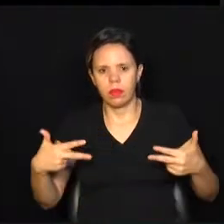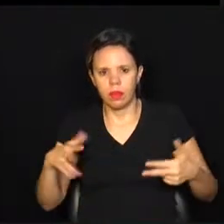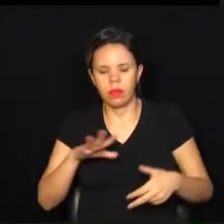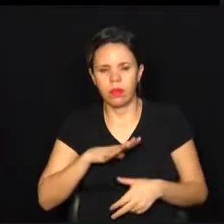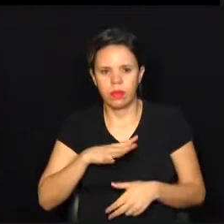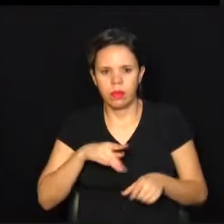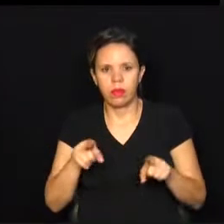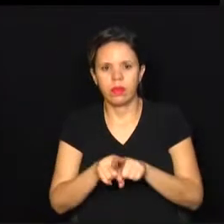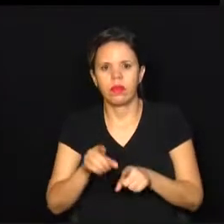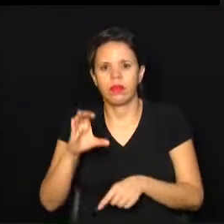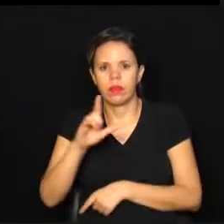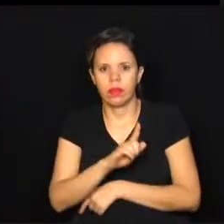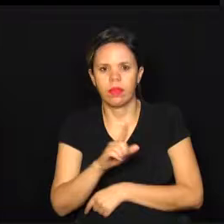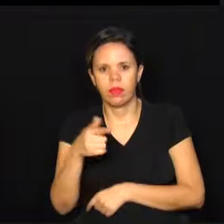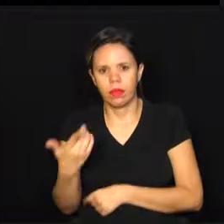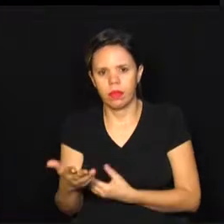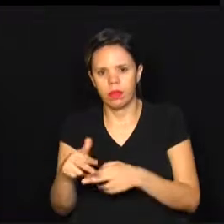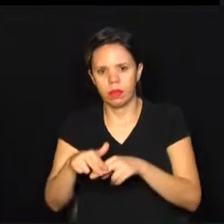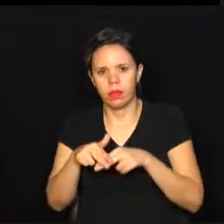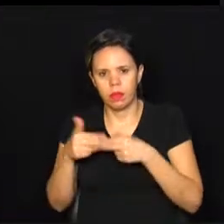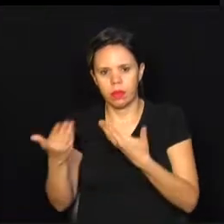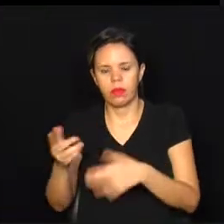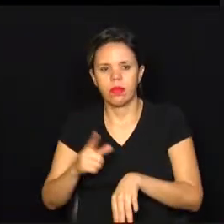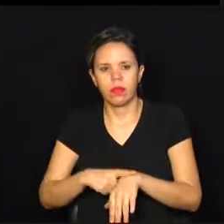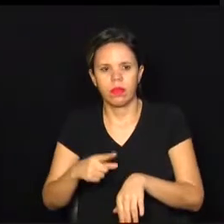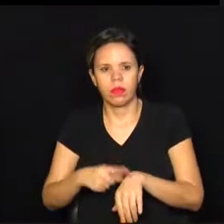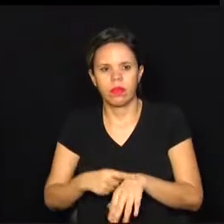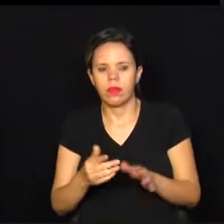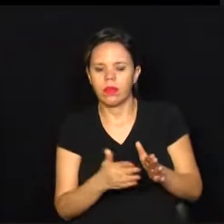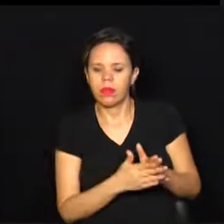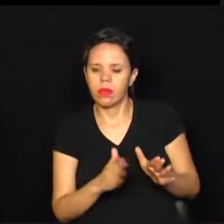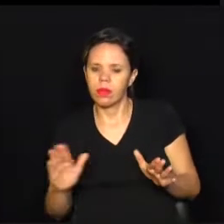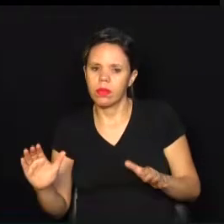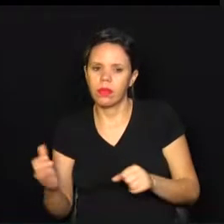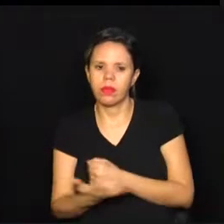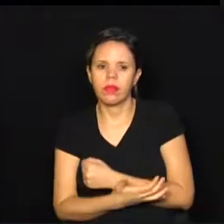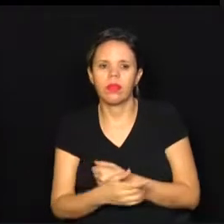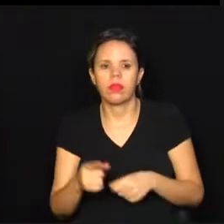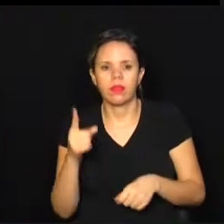em particular, diante de um momento que nós estamos vivendo bastante